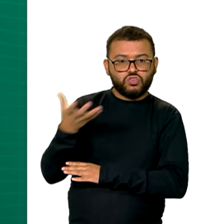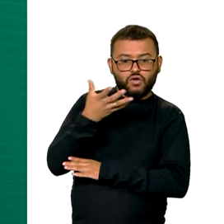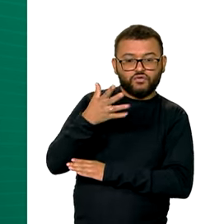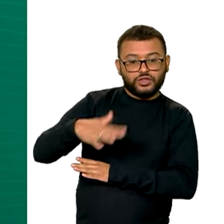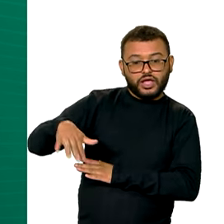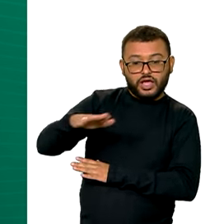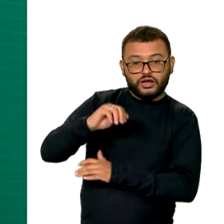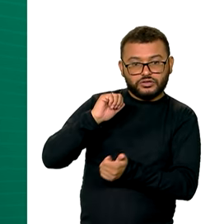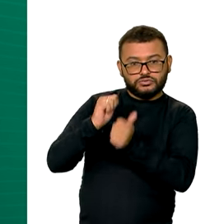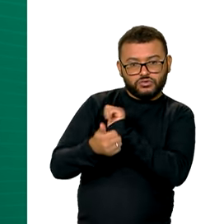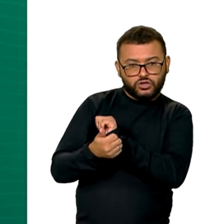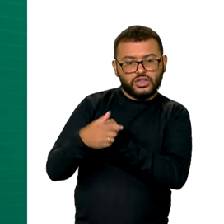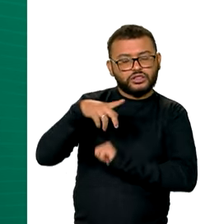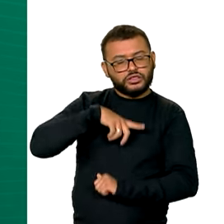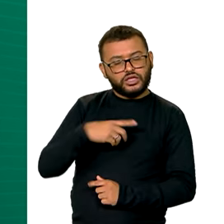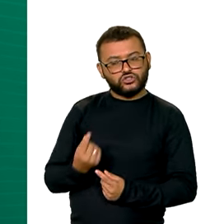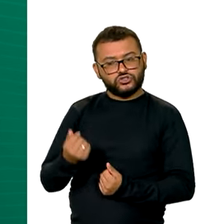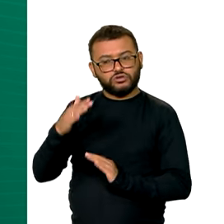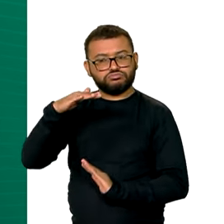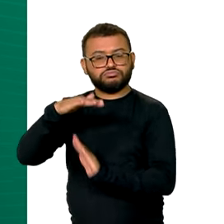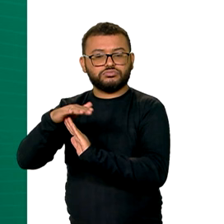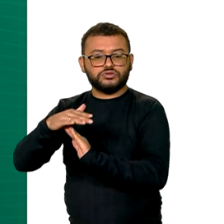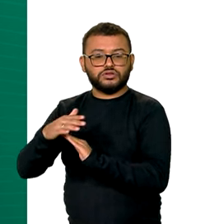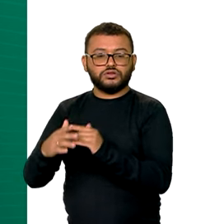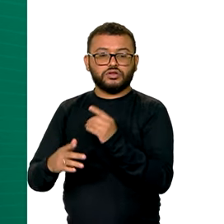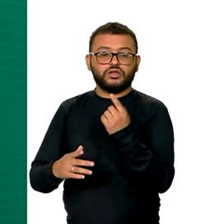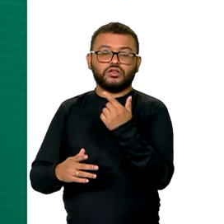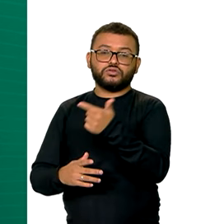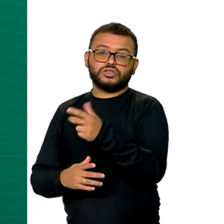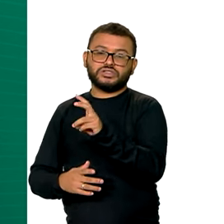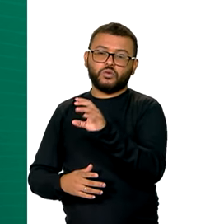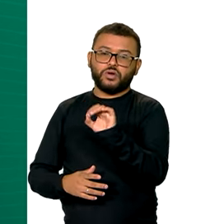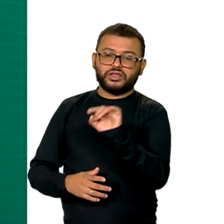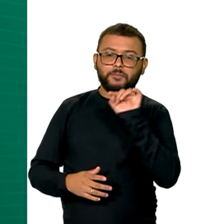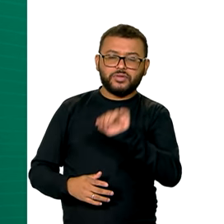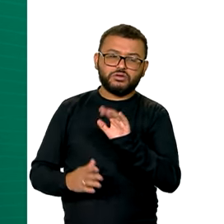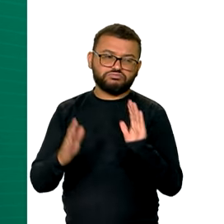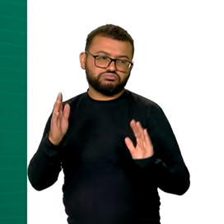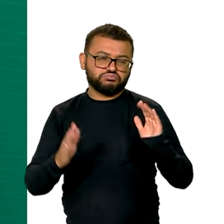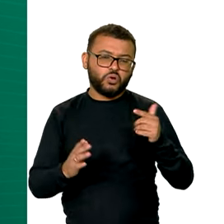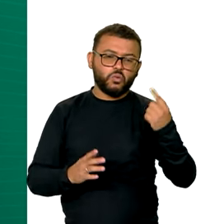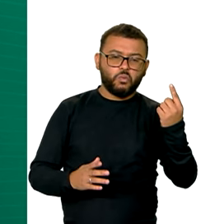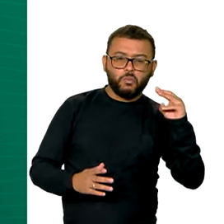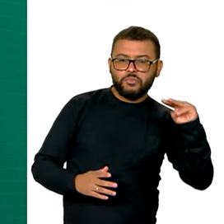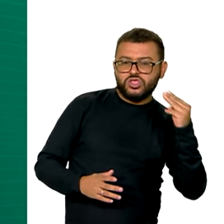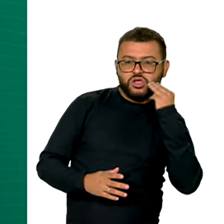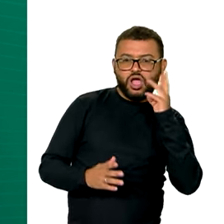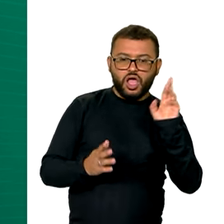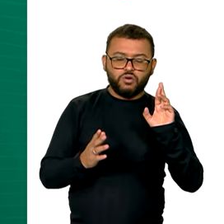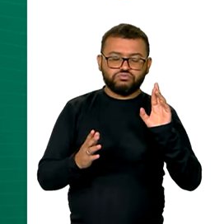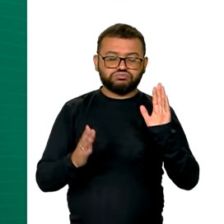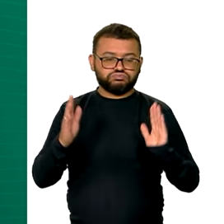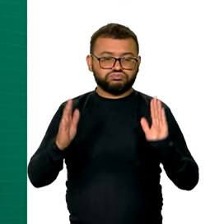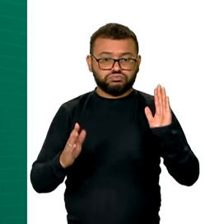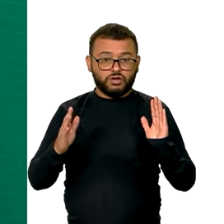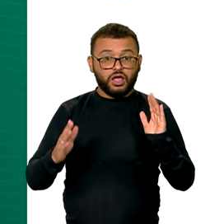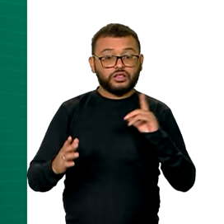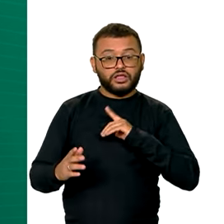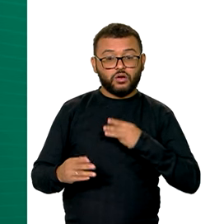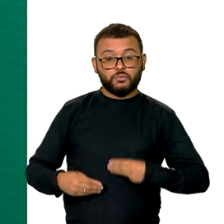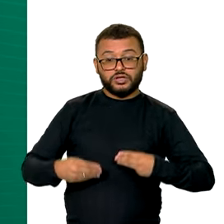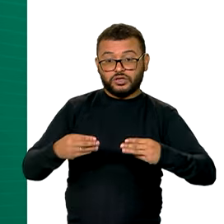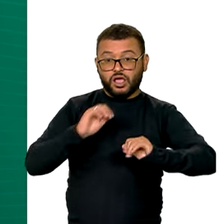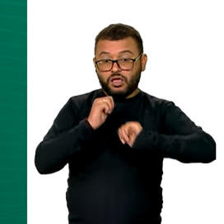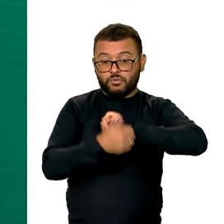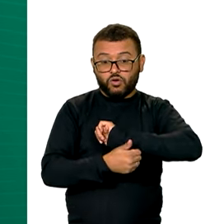no campo esportivo, os limites financeiros ficam entre R$ 250 mil e R$ 1 milhão. De acordo com o Ministério